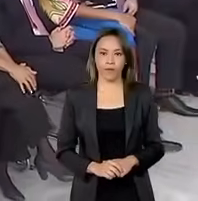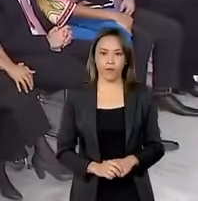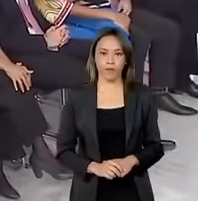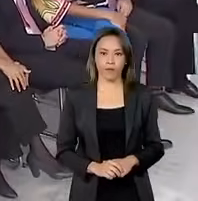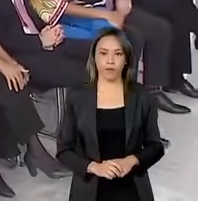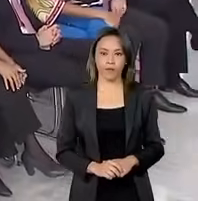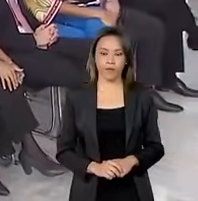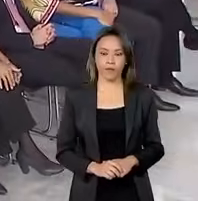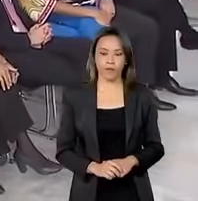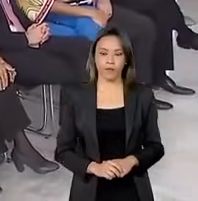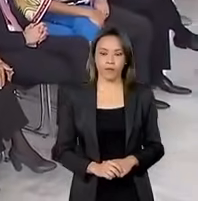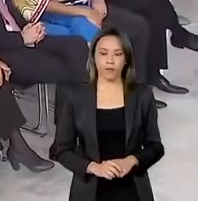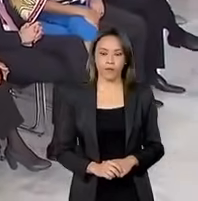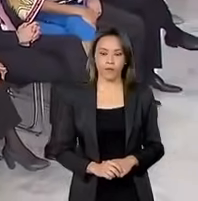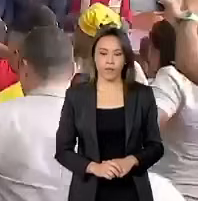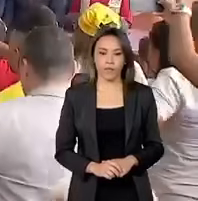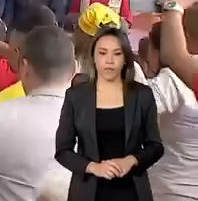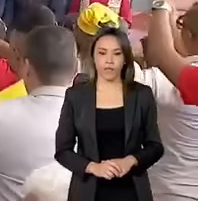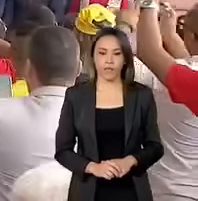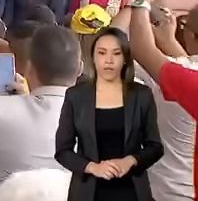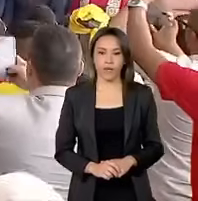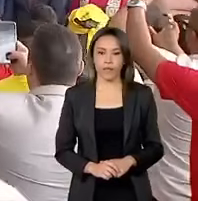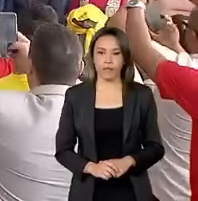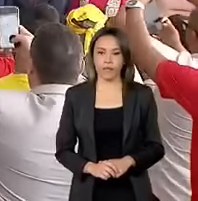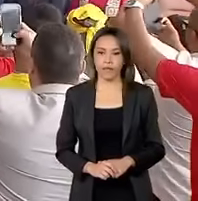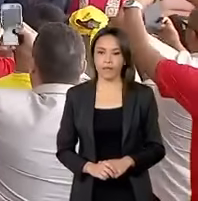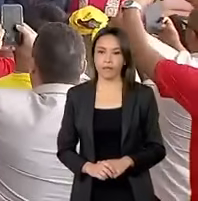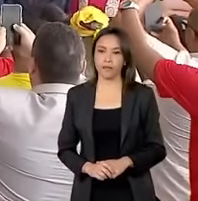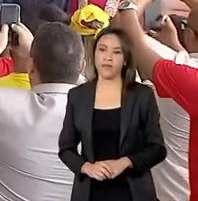Deixa eu tirar a pasta. Já tira a pasta. Tira.